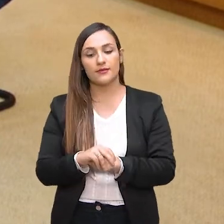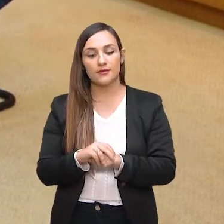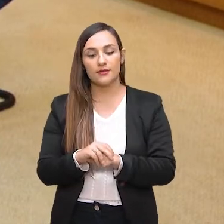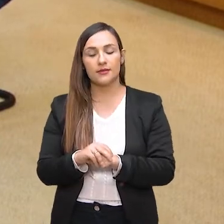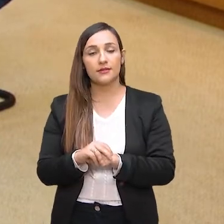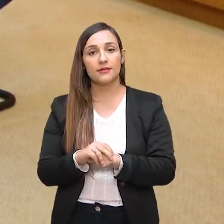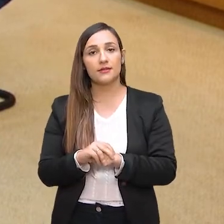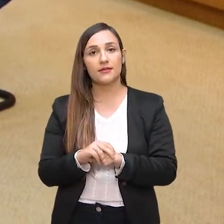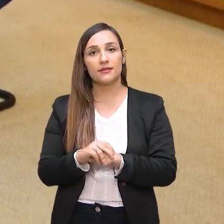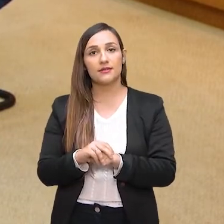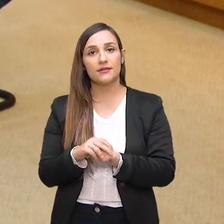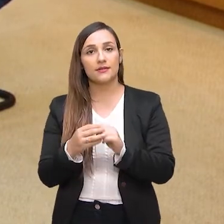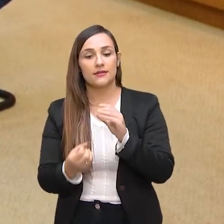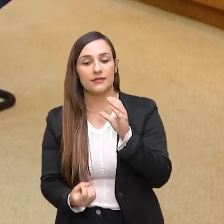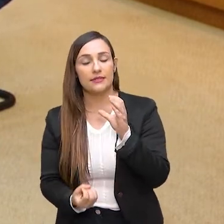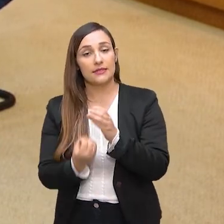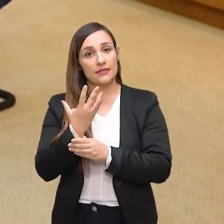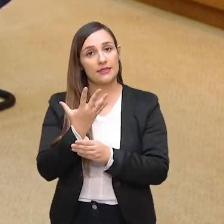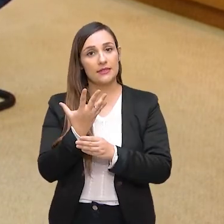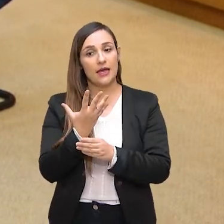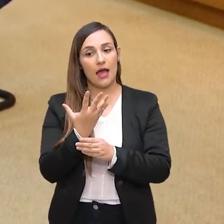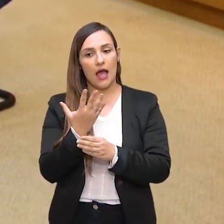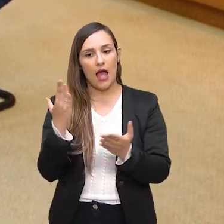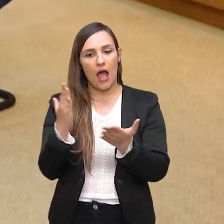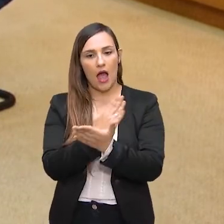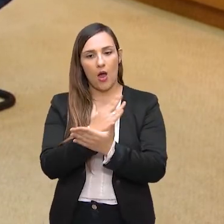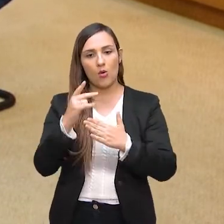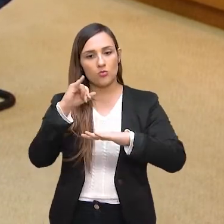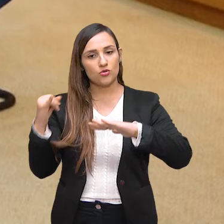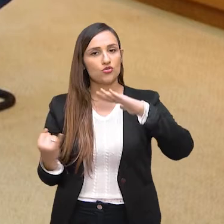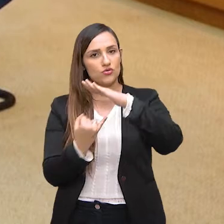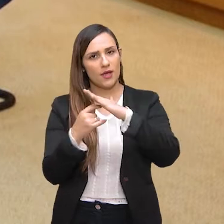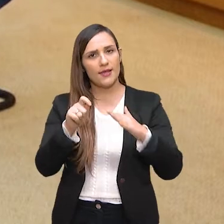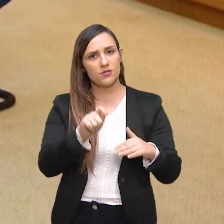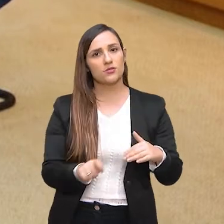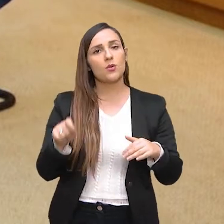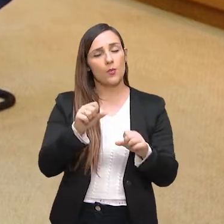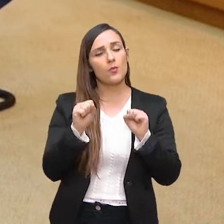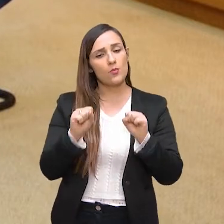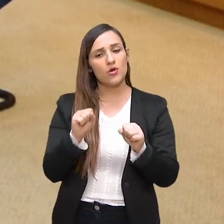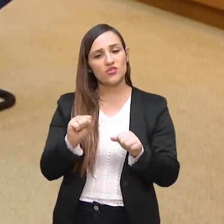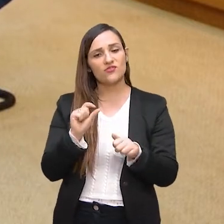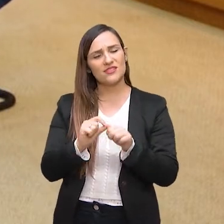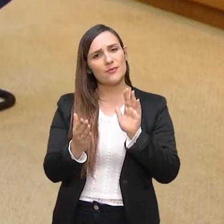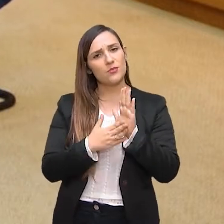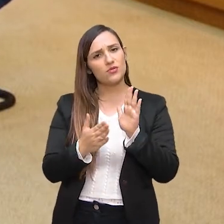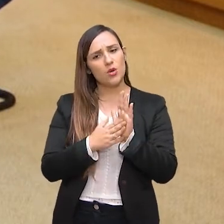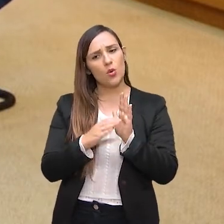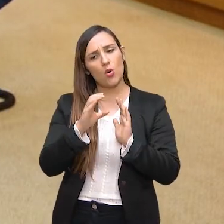de alguns entes públicos ou de algumas associações que podem propor essas demandas, sendo